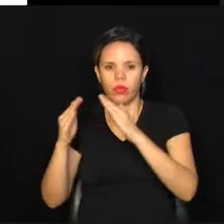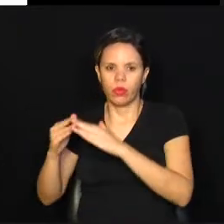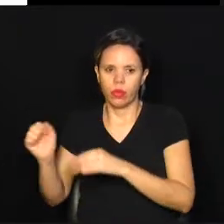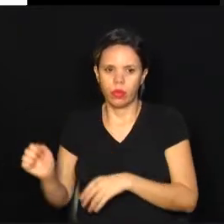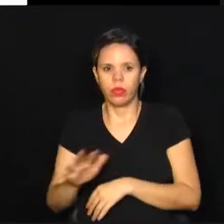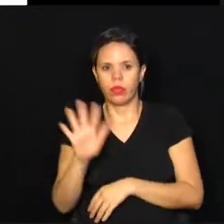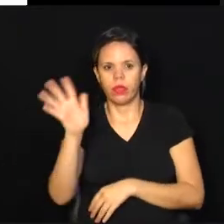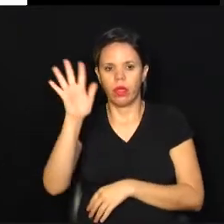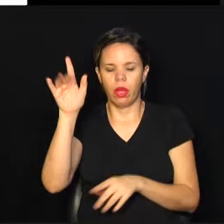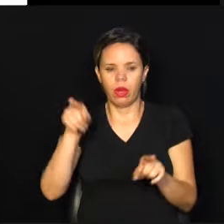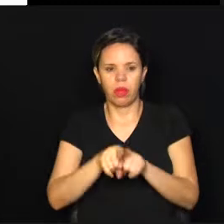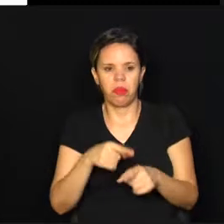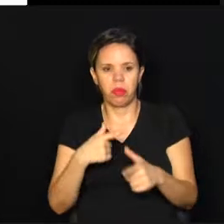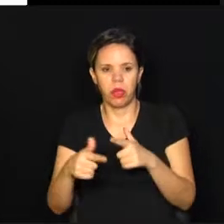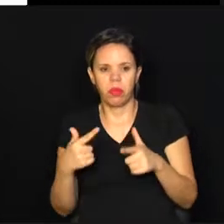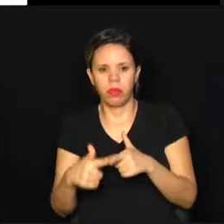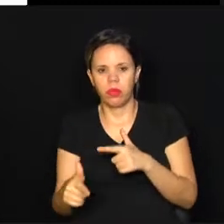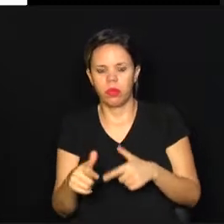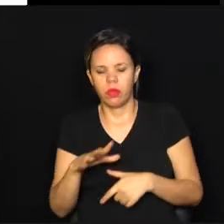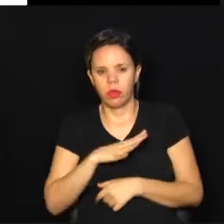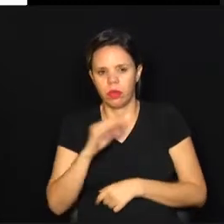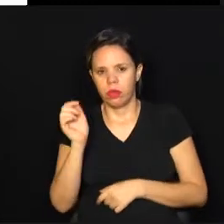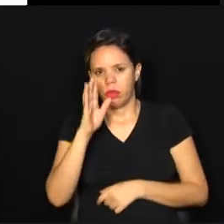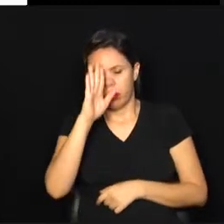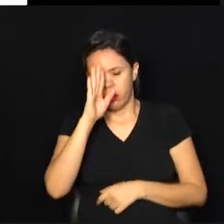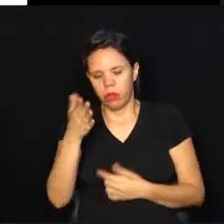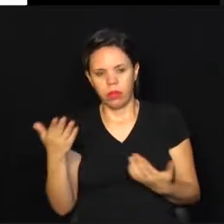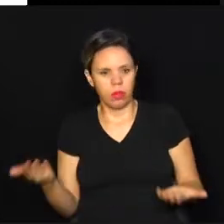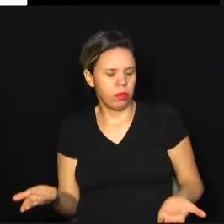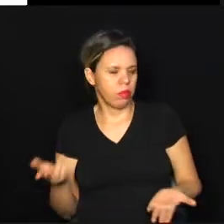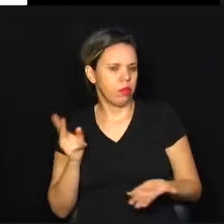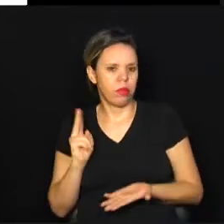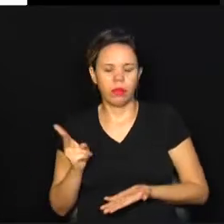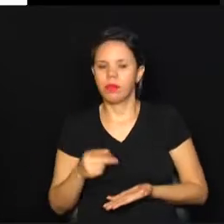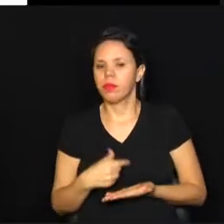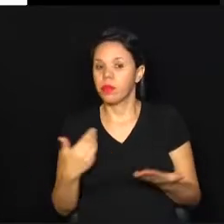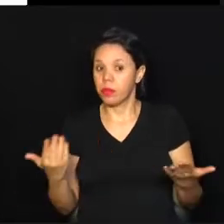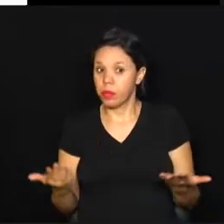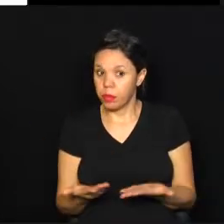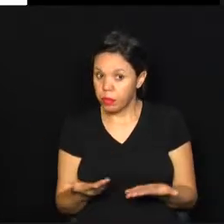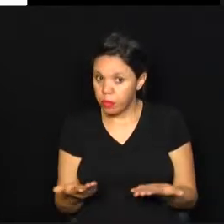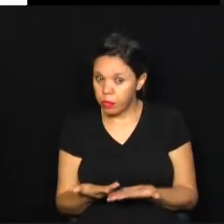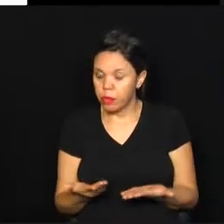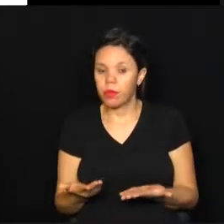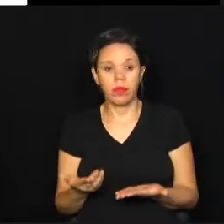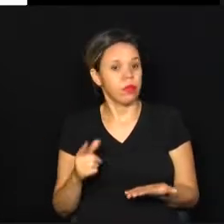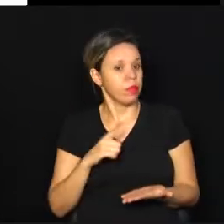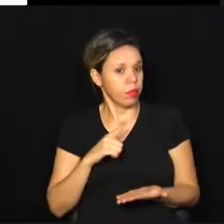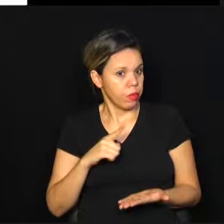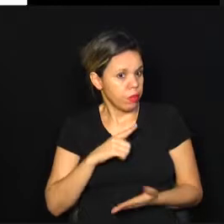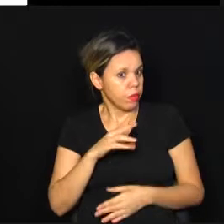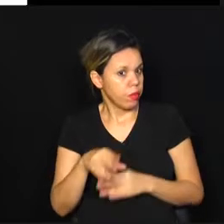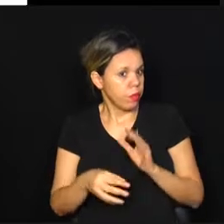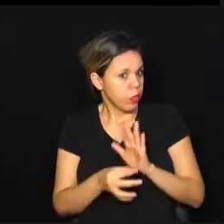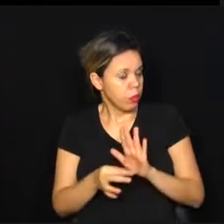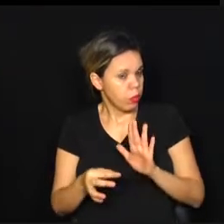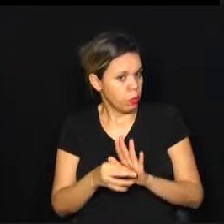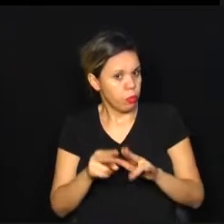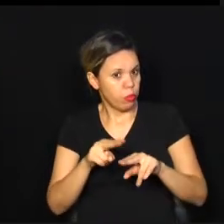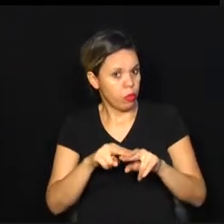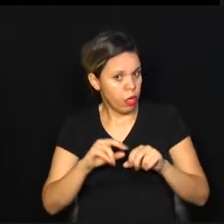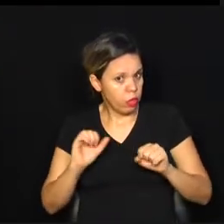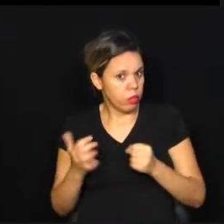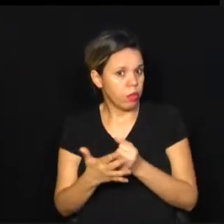os principais problemas da cidade, né? Continuam sendo, mas agora a gente tem um reposicionamento diante da